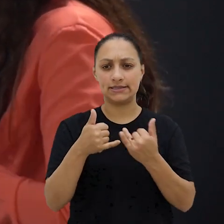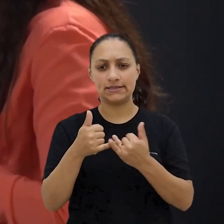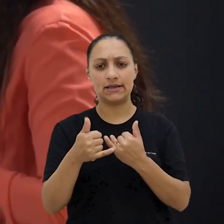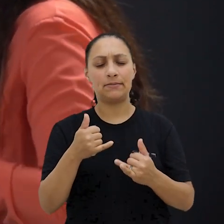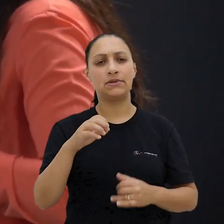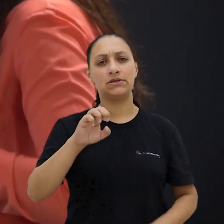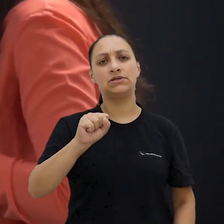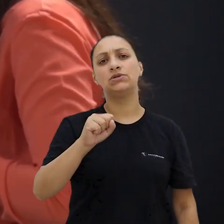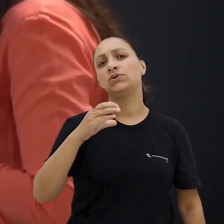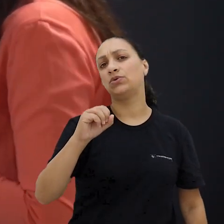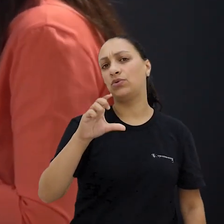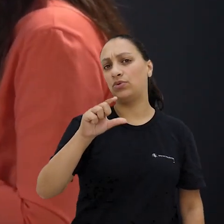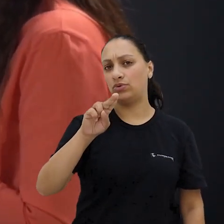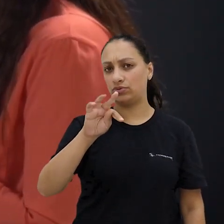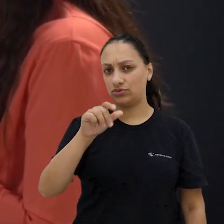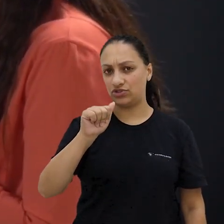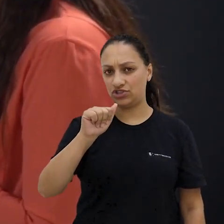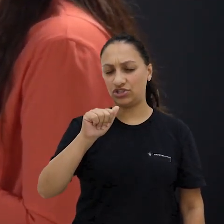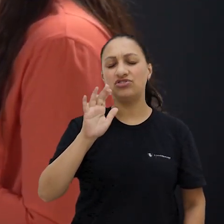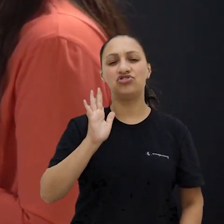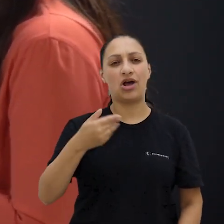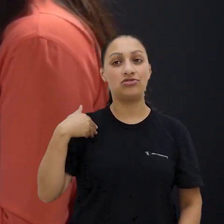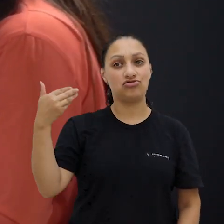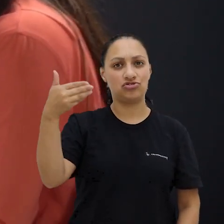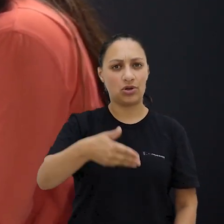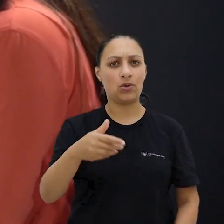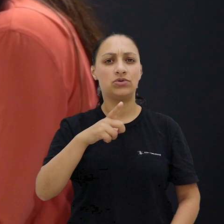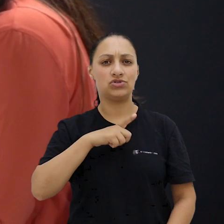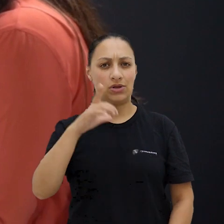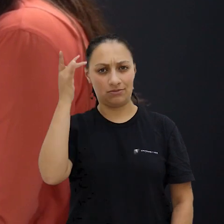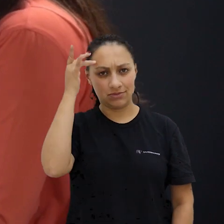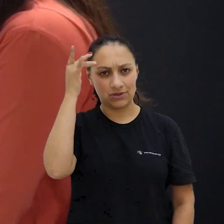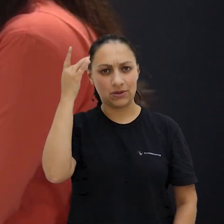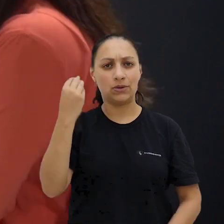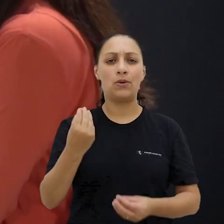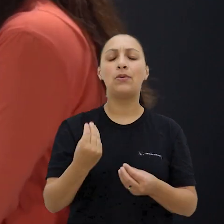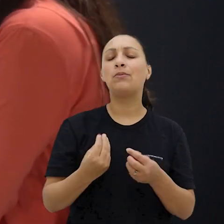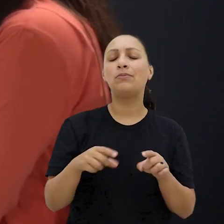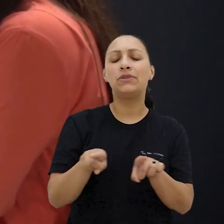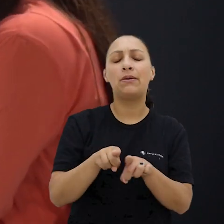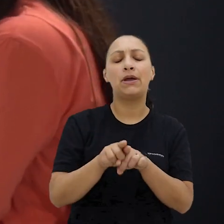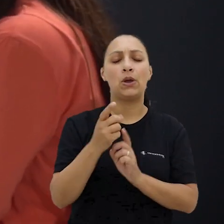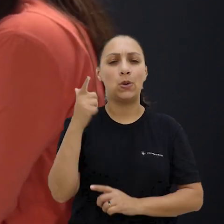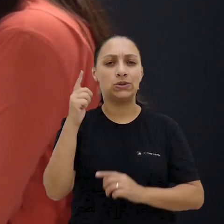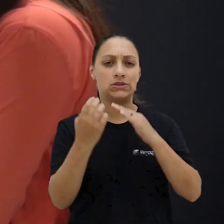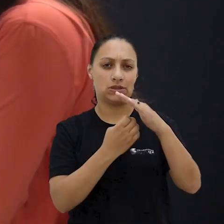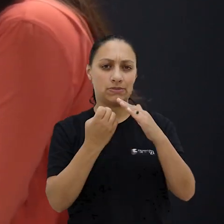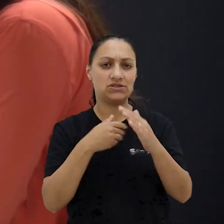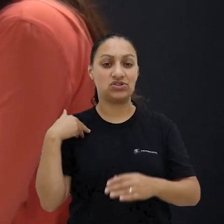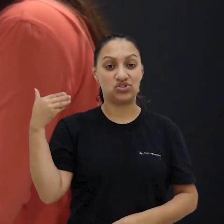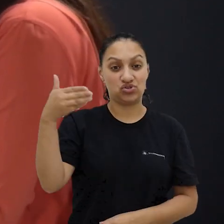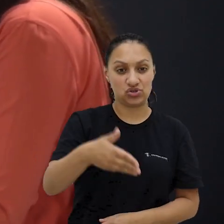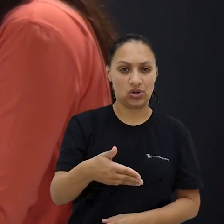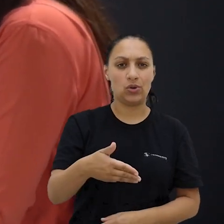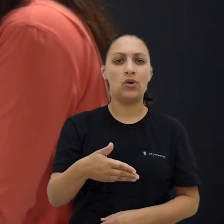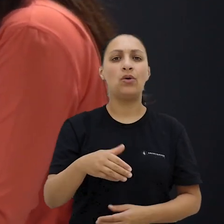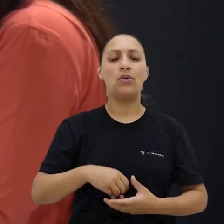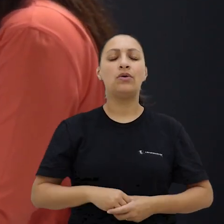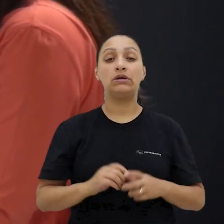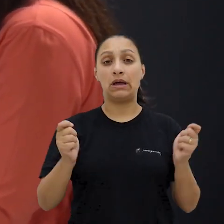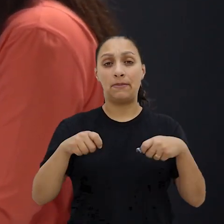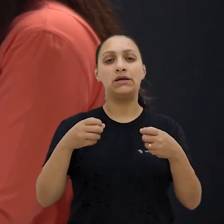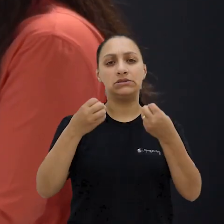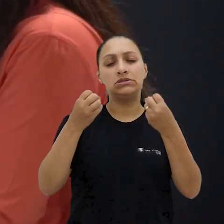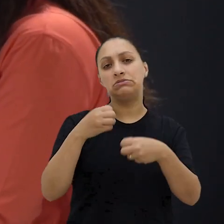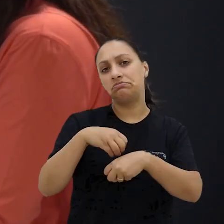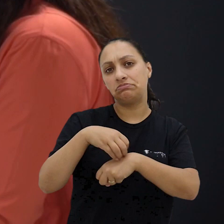Sculpt, né? Não fez toda a trilha empreendedora, já chegou com um grau de maturidade maior. Outras empresas aqui também, que a gente pode